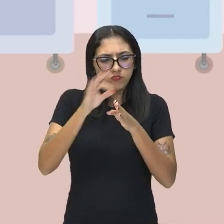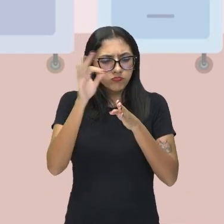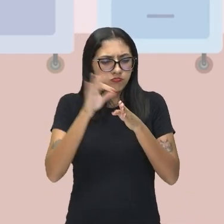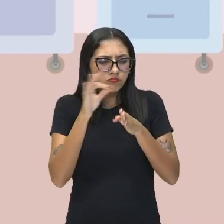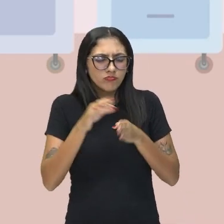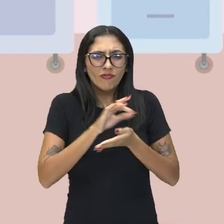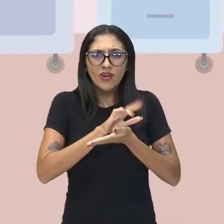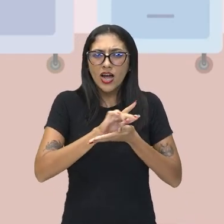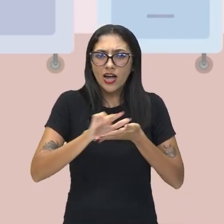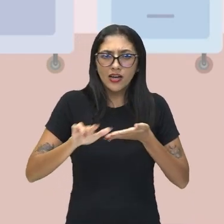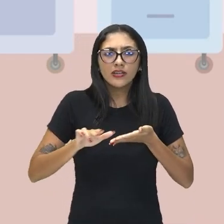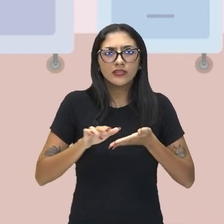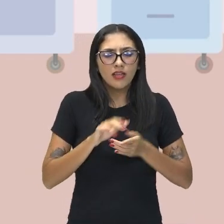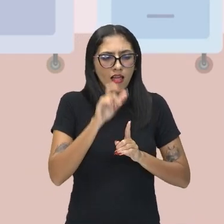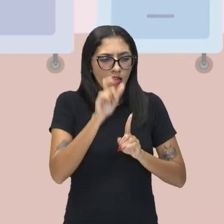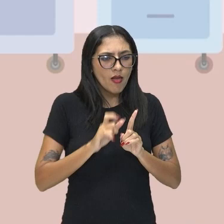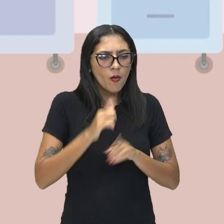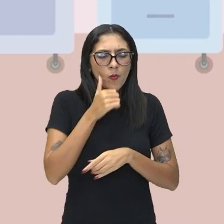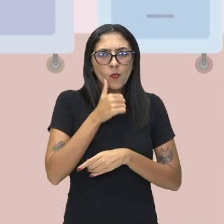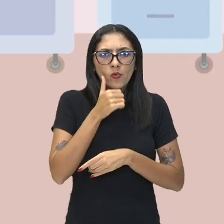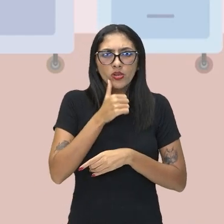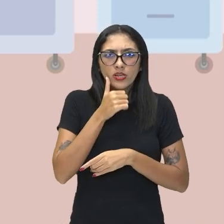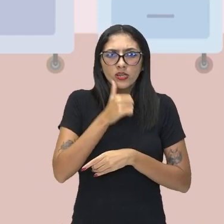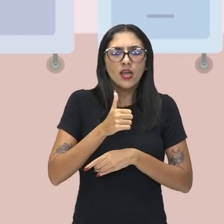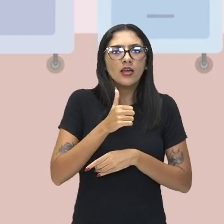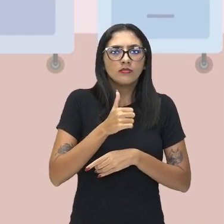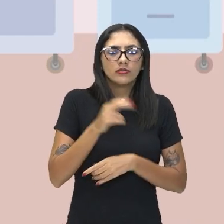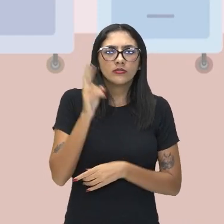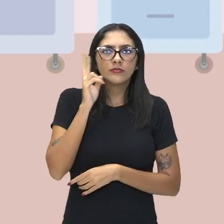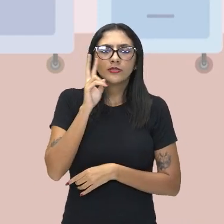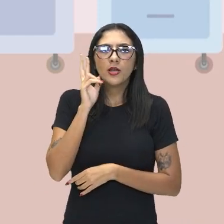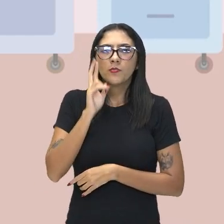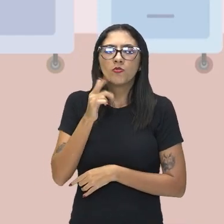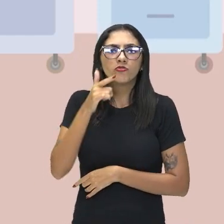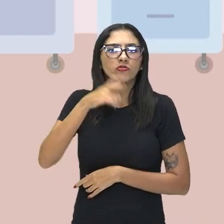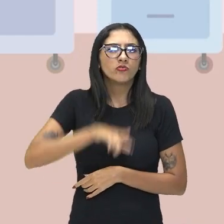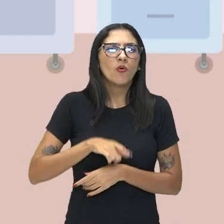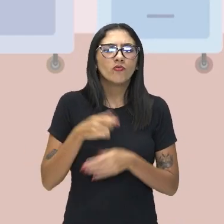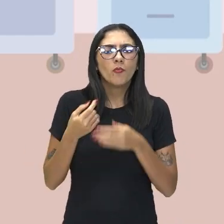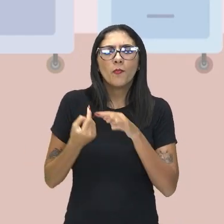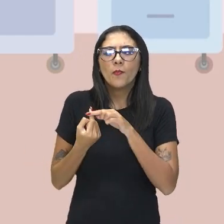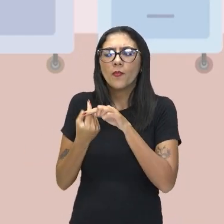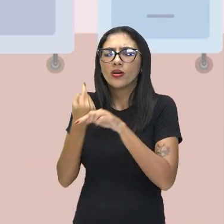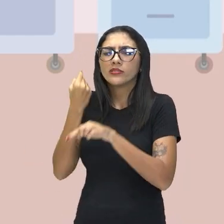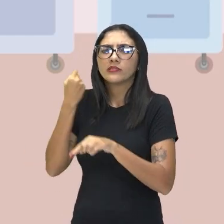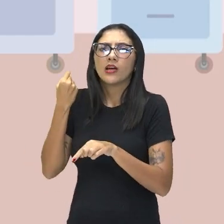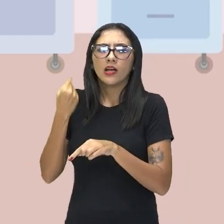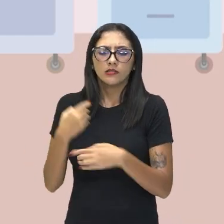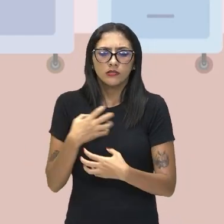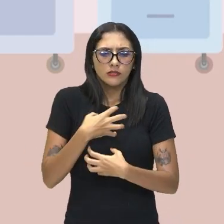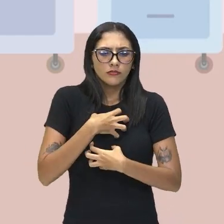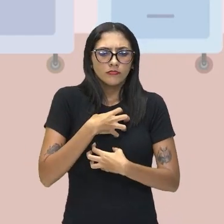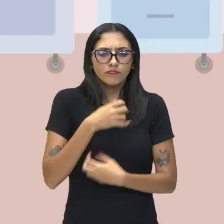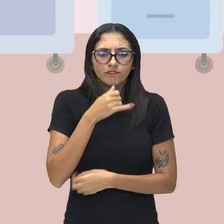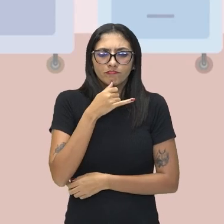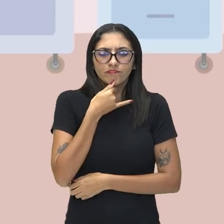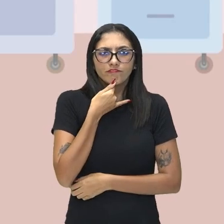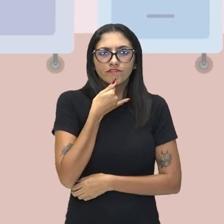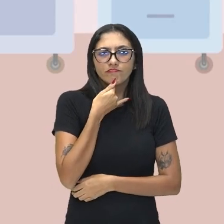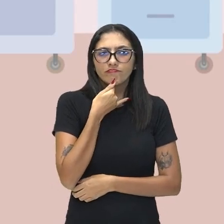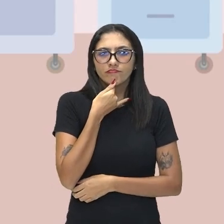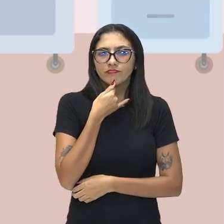ela própria trouxe o tempo em que sua tristeza lhe pareceu maior que o palácio com todos os